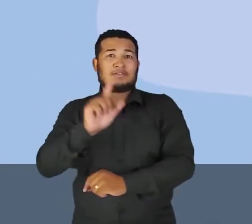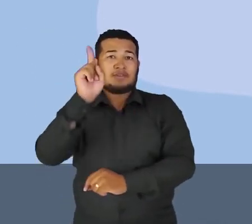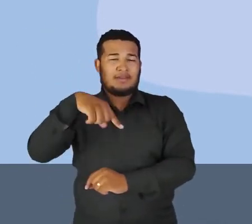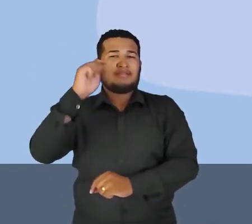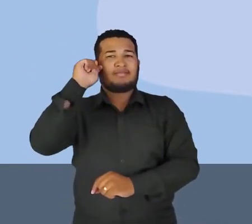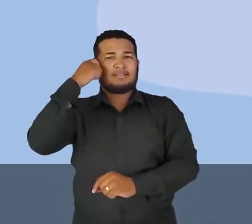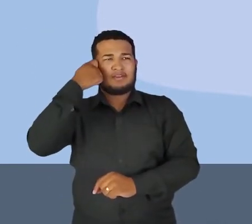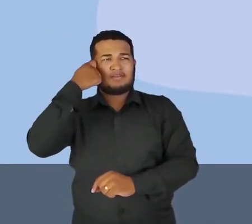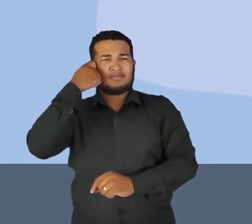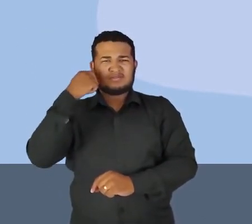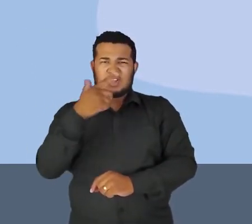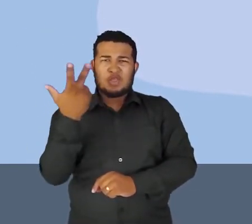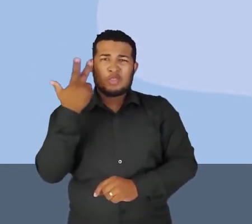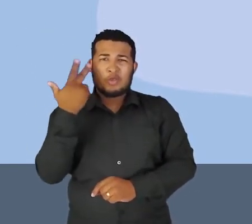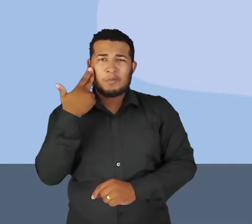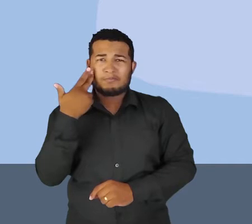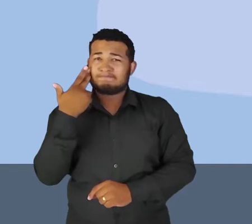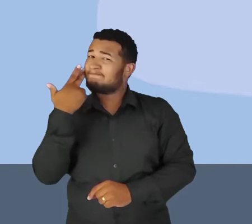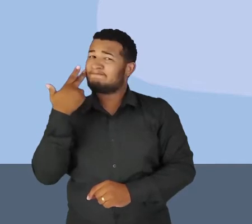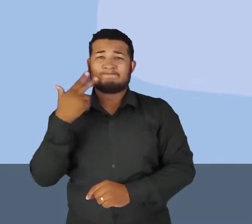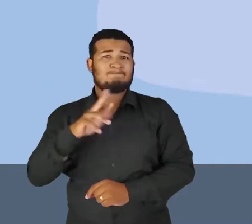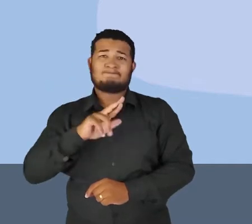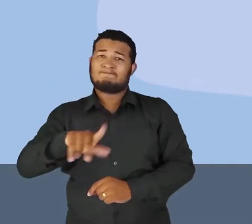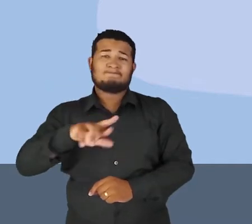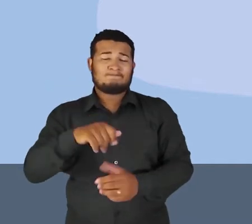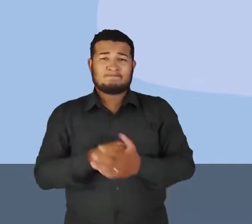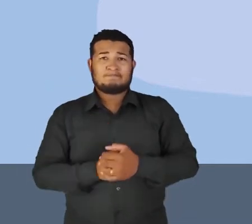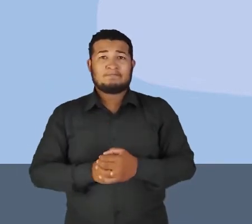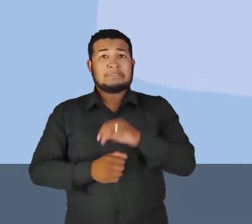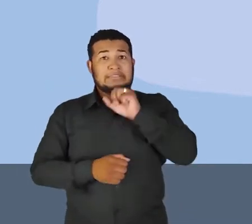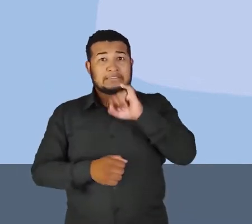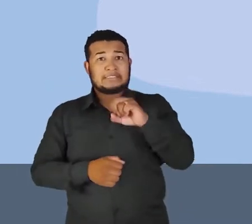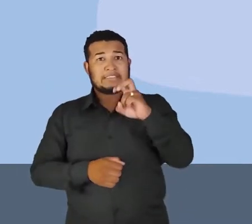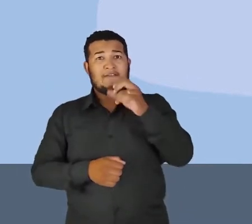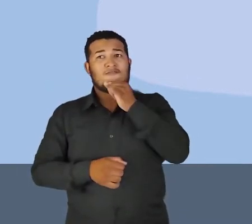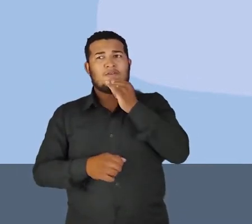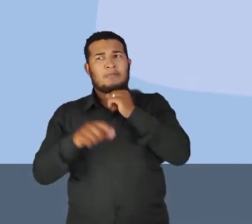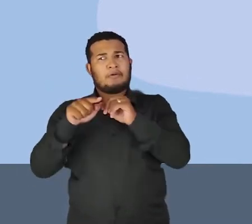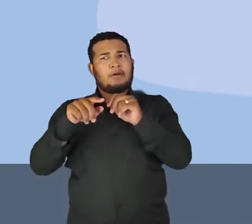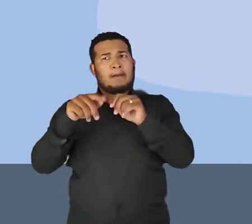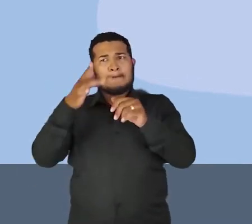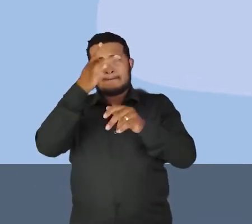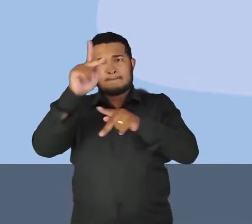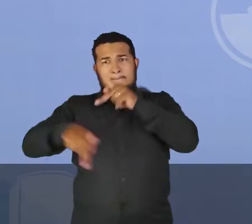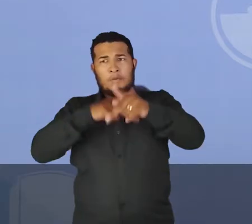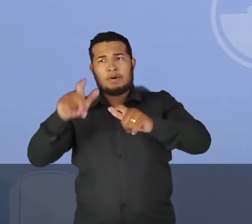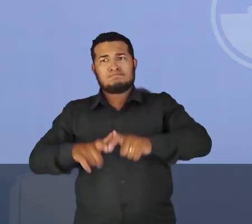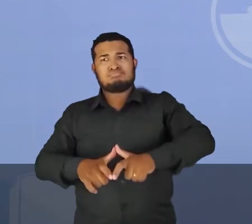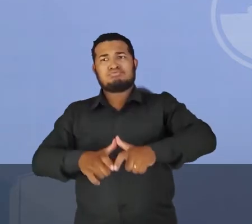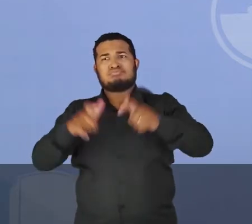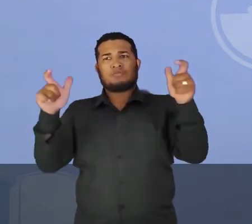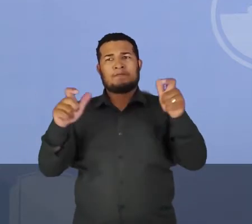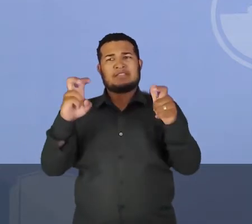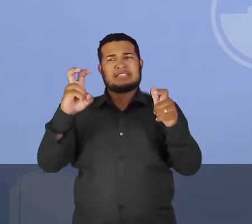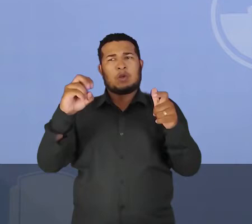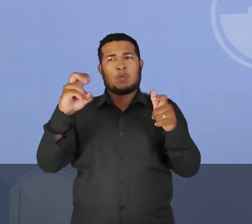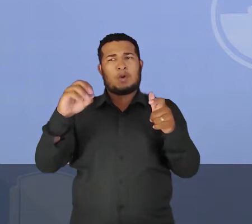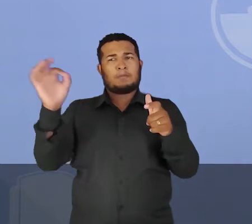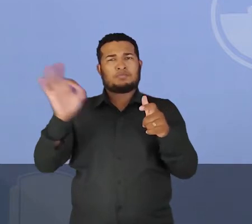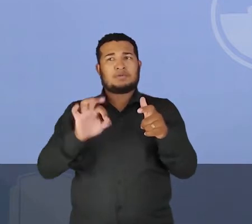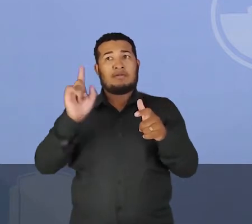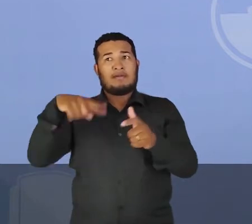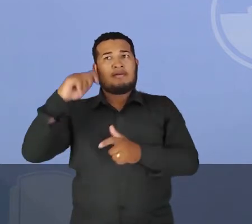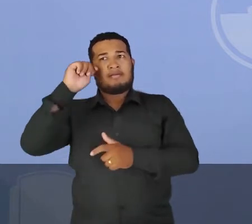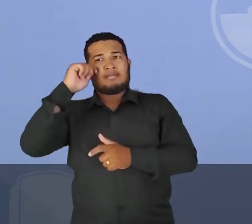é normal. Se mais de 50% da população é preta ou parda, isso